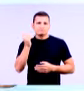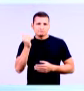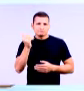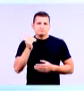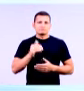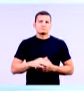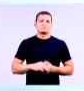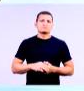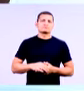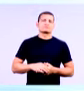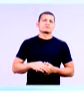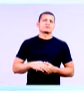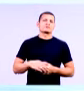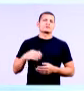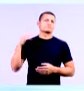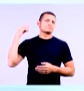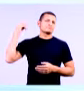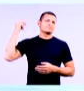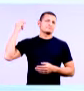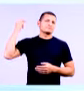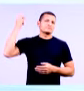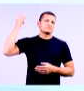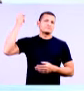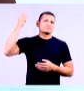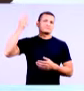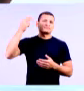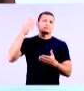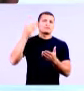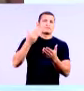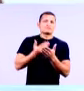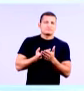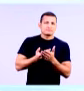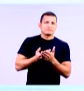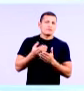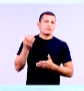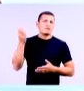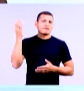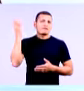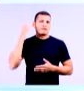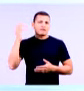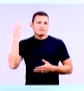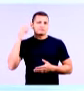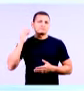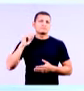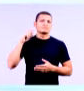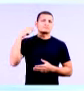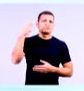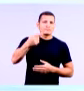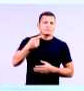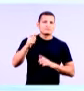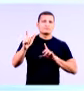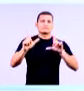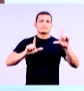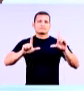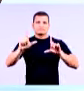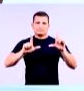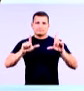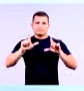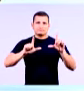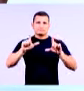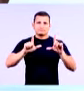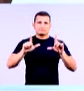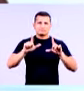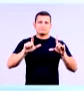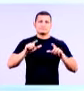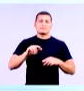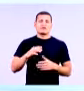vem desde que? Desde o telégrafo, né? Você teve depois o rádio, depois a televisão, né? Esses meios